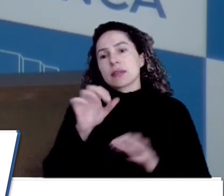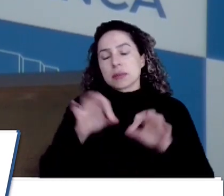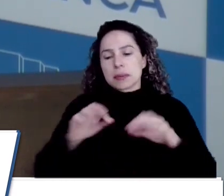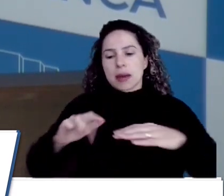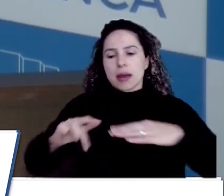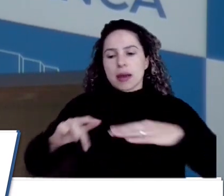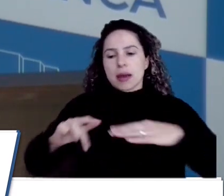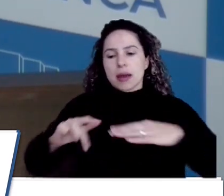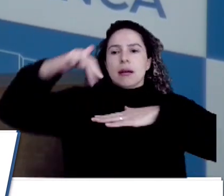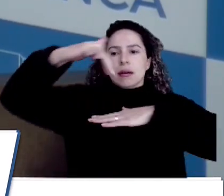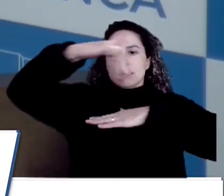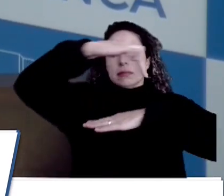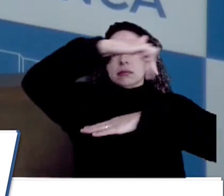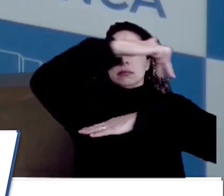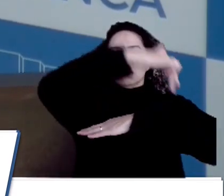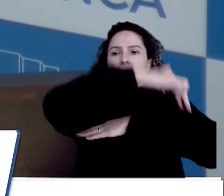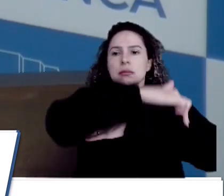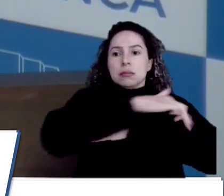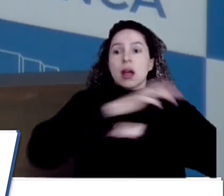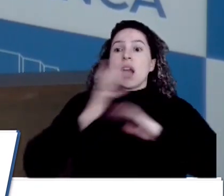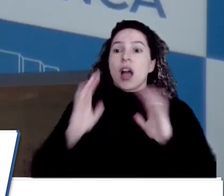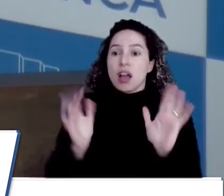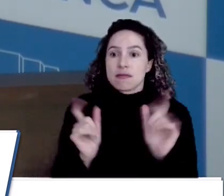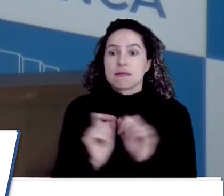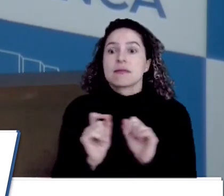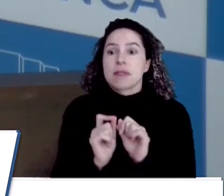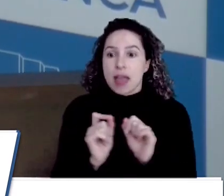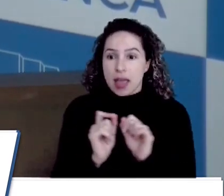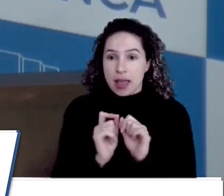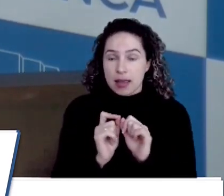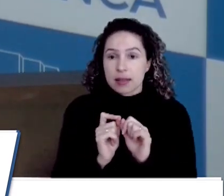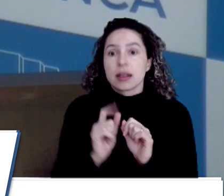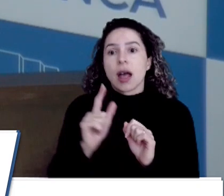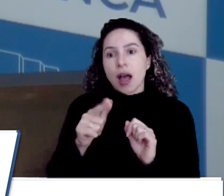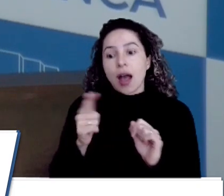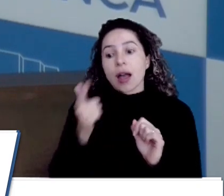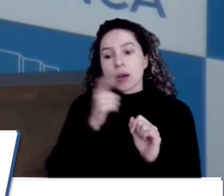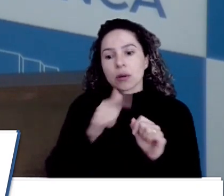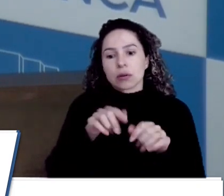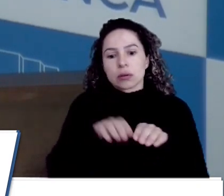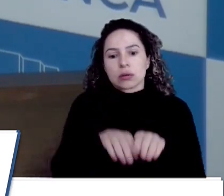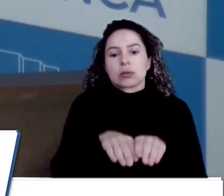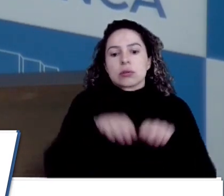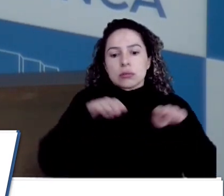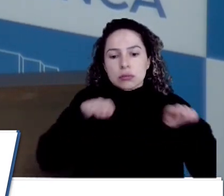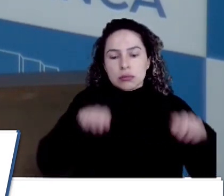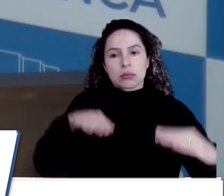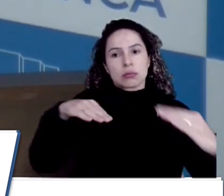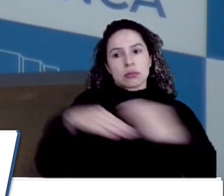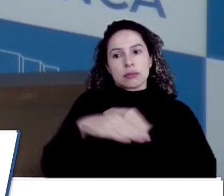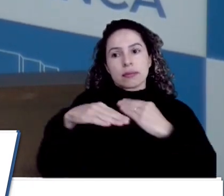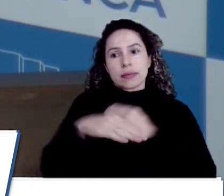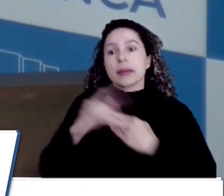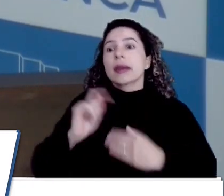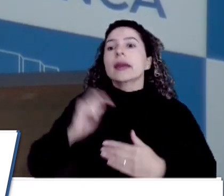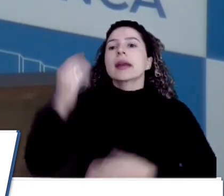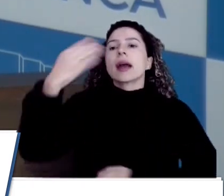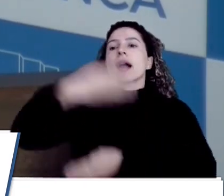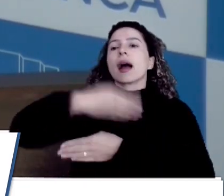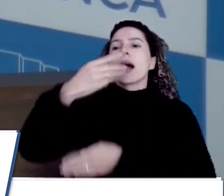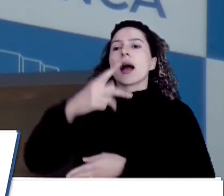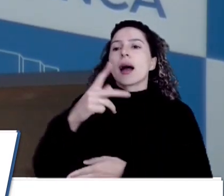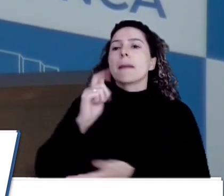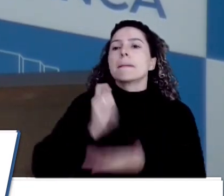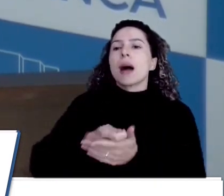Fez a passarela. Então, depois que fez a duplicação da rodovia, o que eles queriam? meter pedágio. Né? Foi que não teve